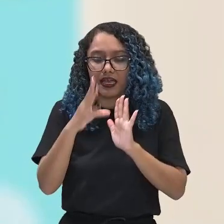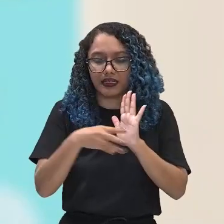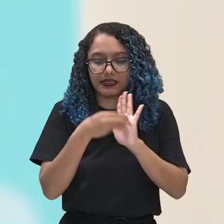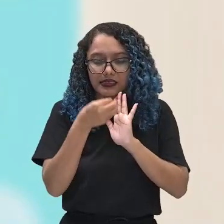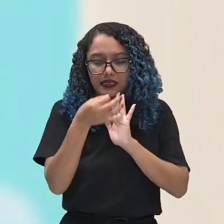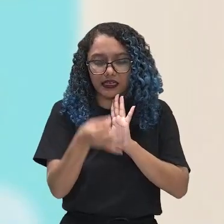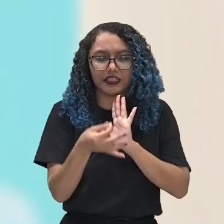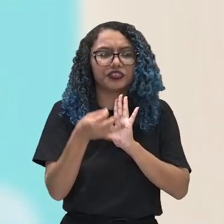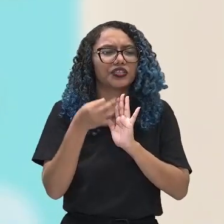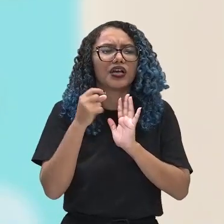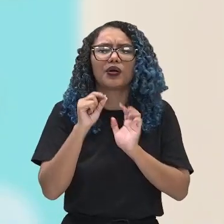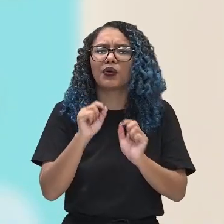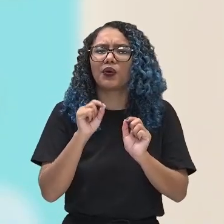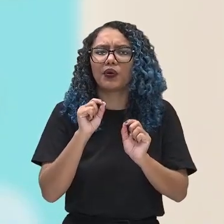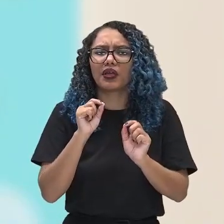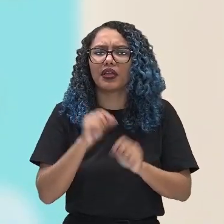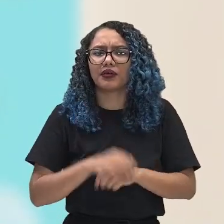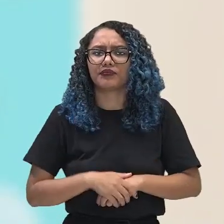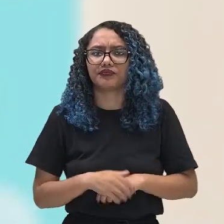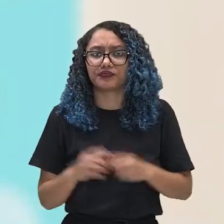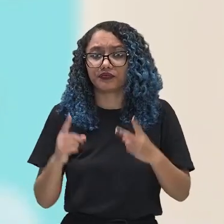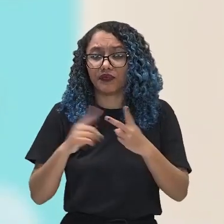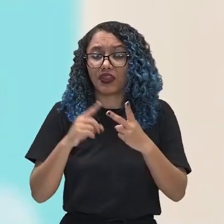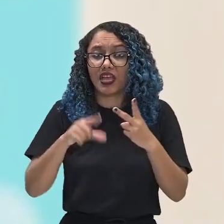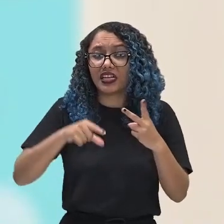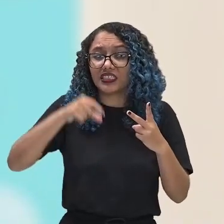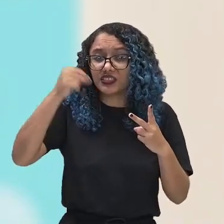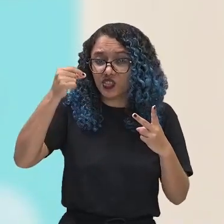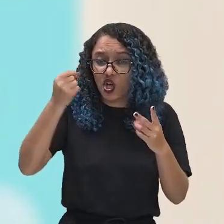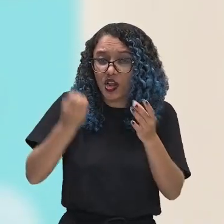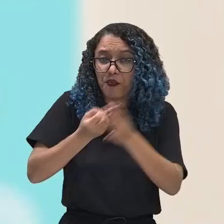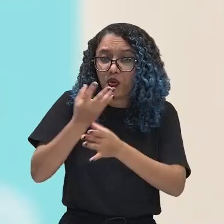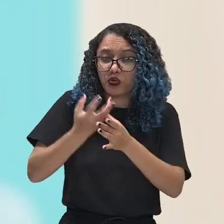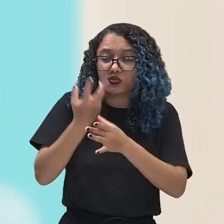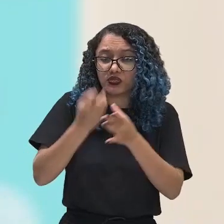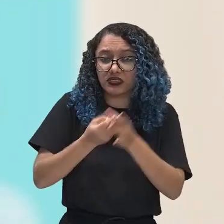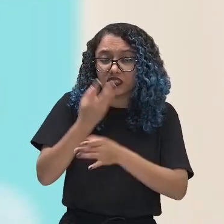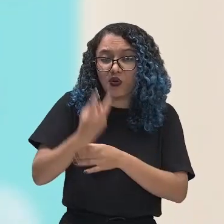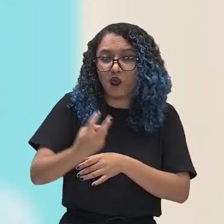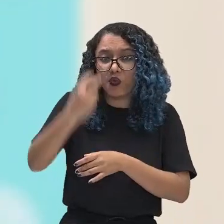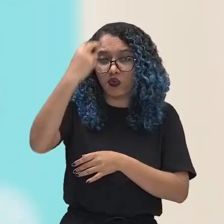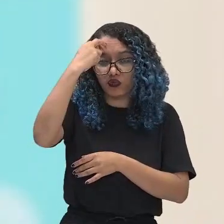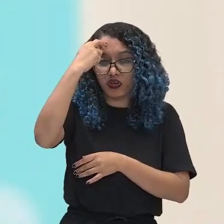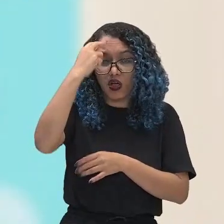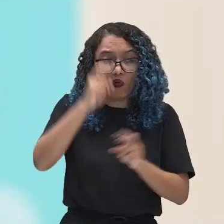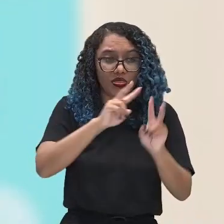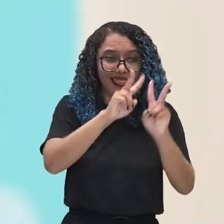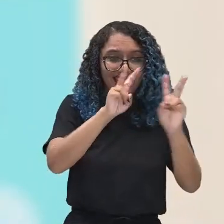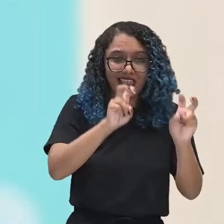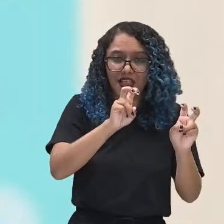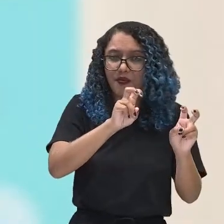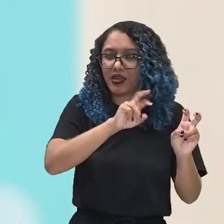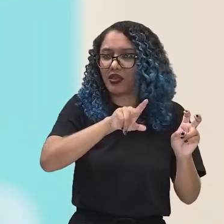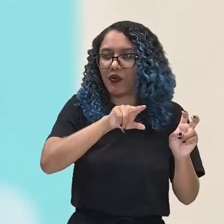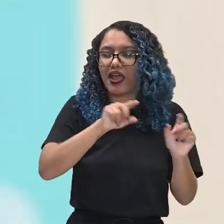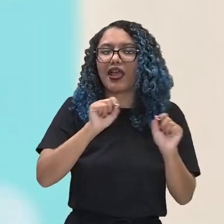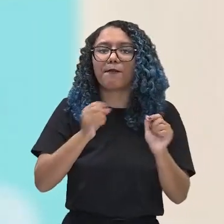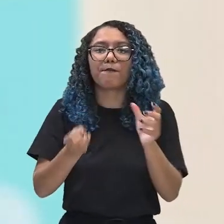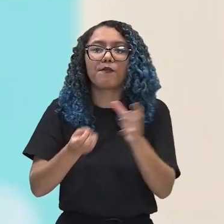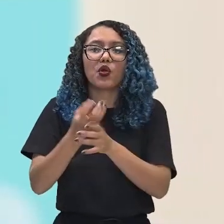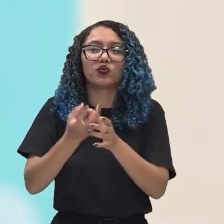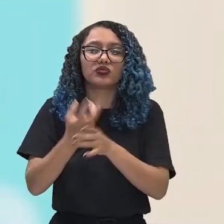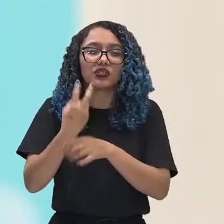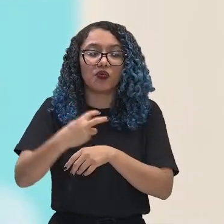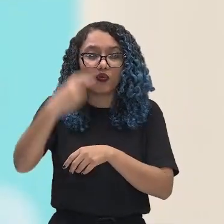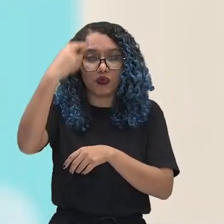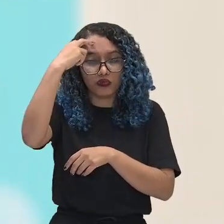resenha crítica eu vou escolher um produto cultural. Ó, já não é mais um tema, é um produto cultural. Pode ser um